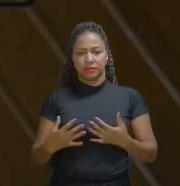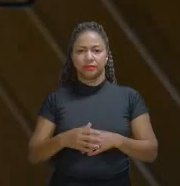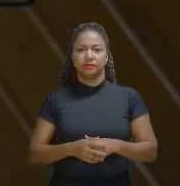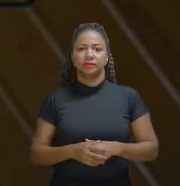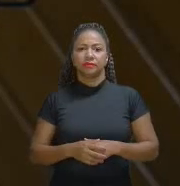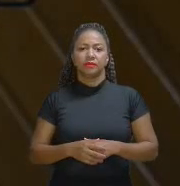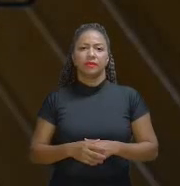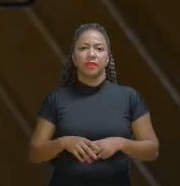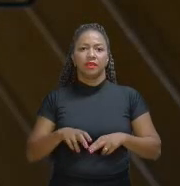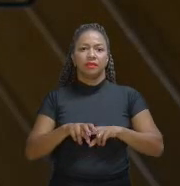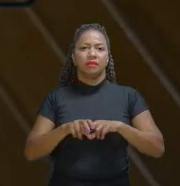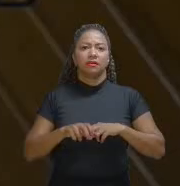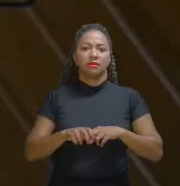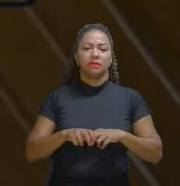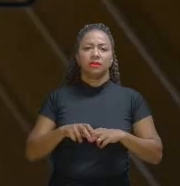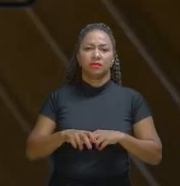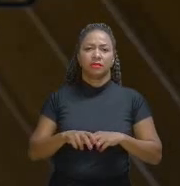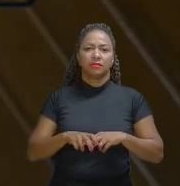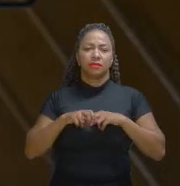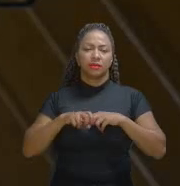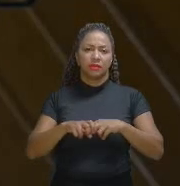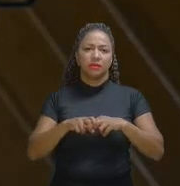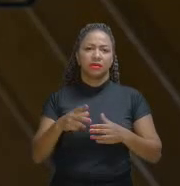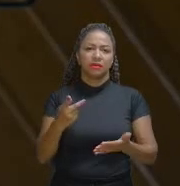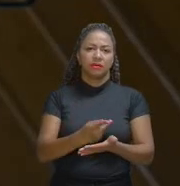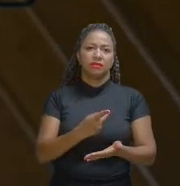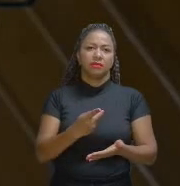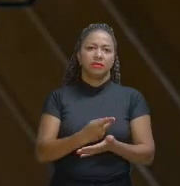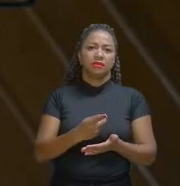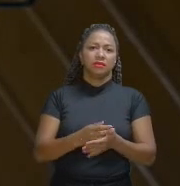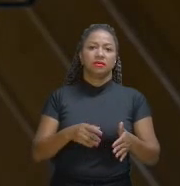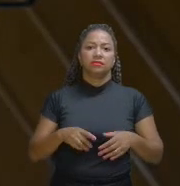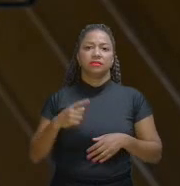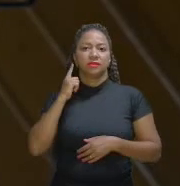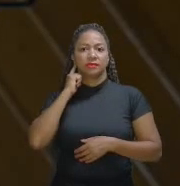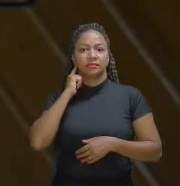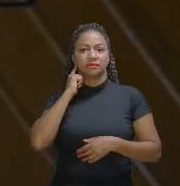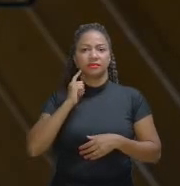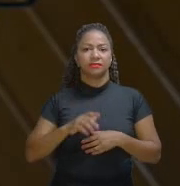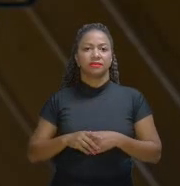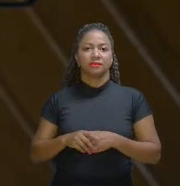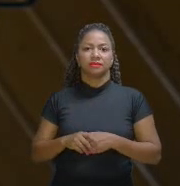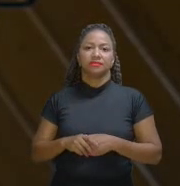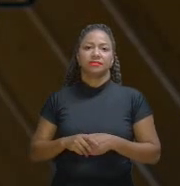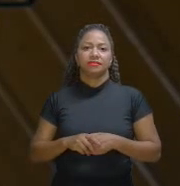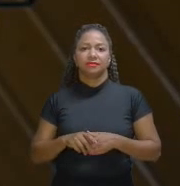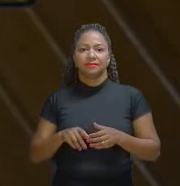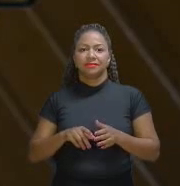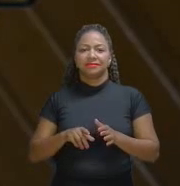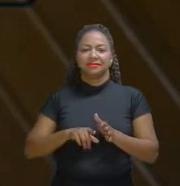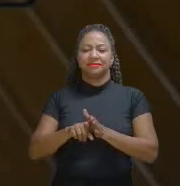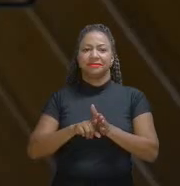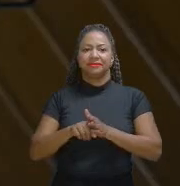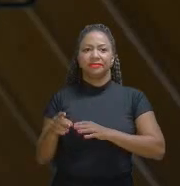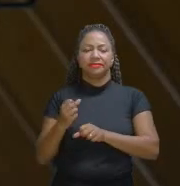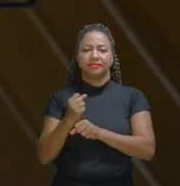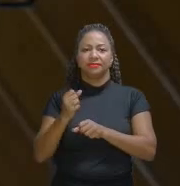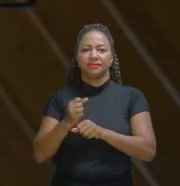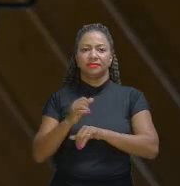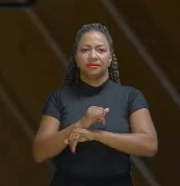portanto, tratar-se de uma irregularidade meramente formal que não impediu a fiscalização da movimentação financeira da